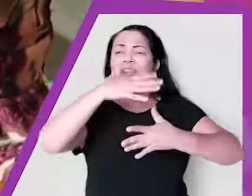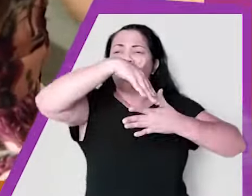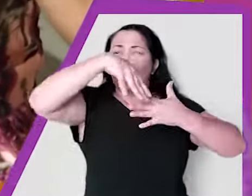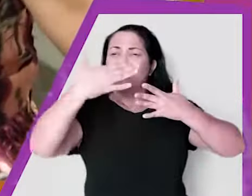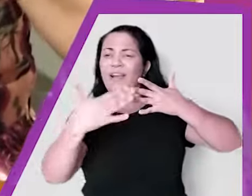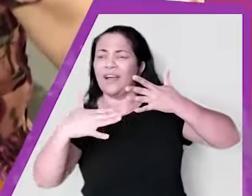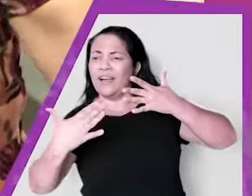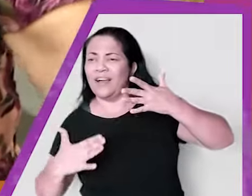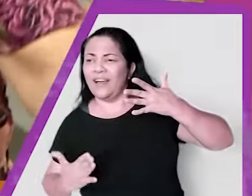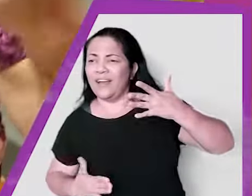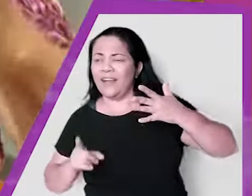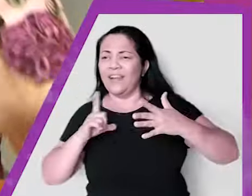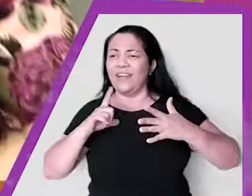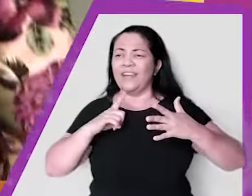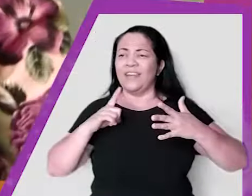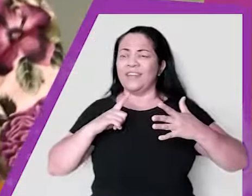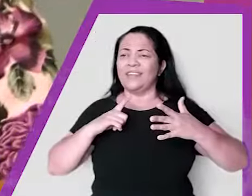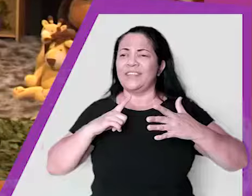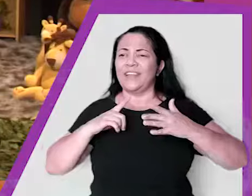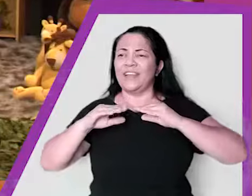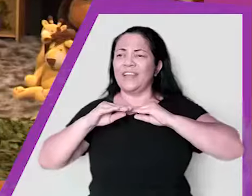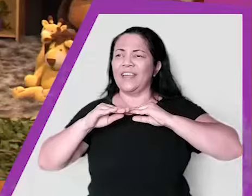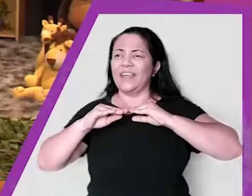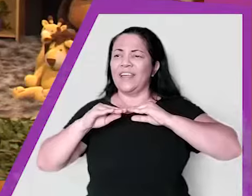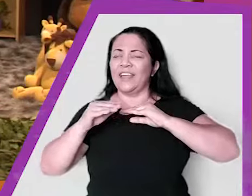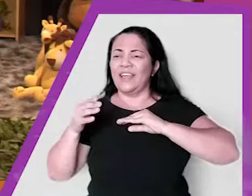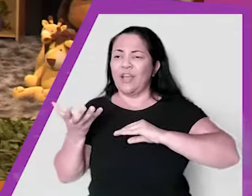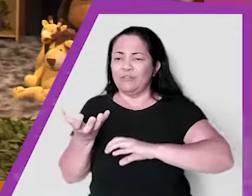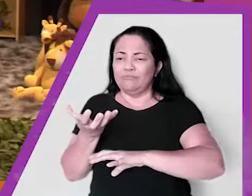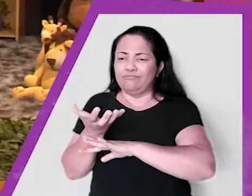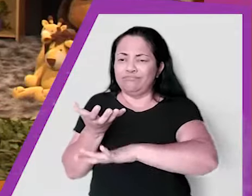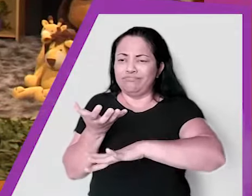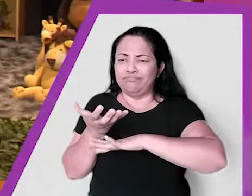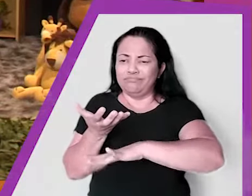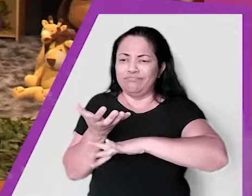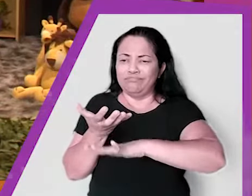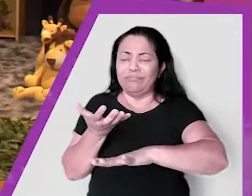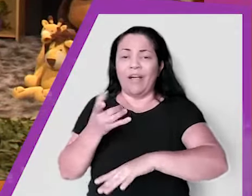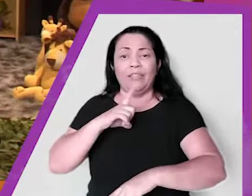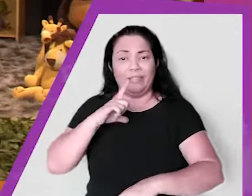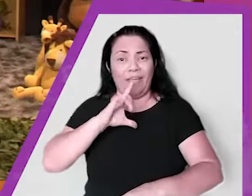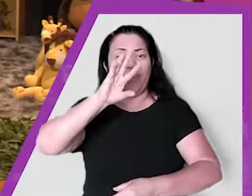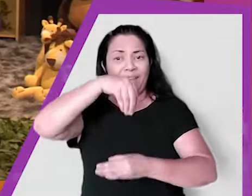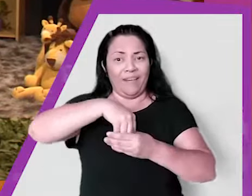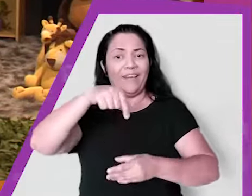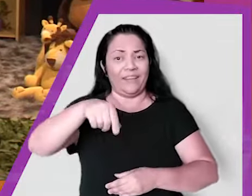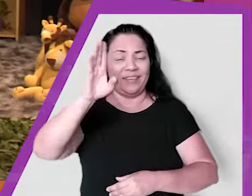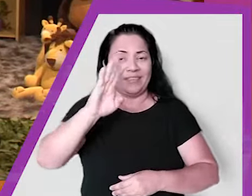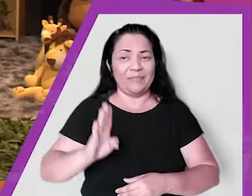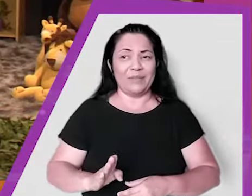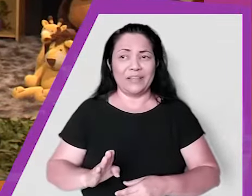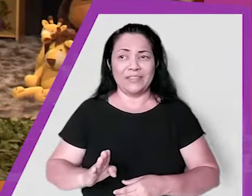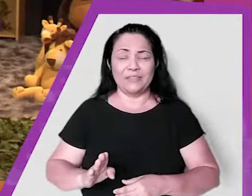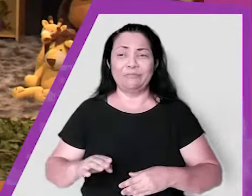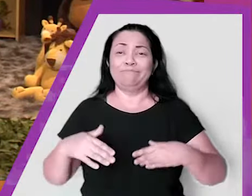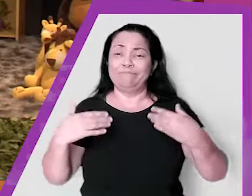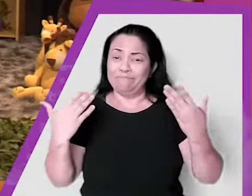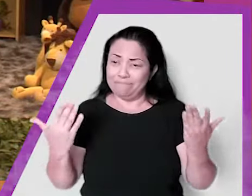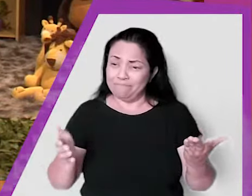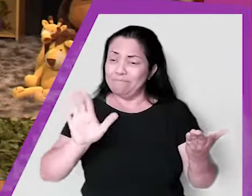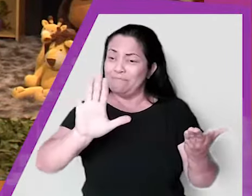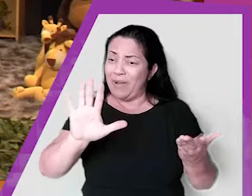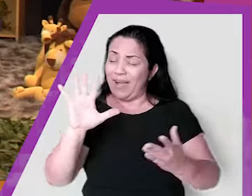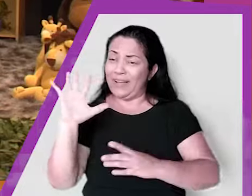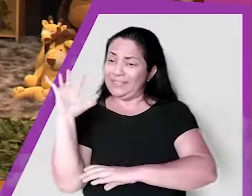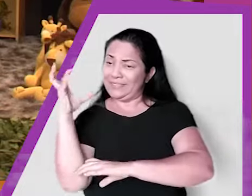mais ameaçados do planeta, a Mata Atlântica, ou ainda que possui a maior planície úmida do mundo, o Pantanal, não é